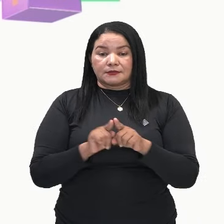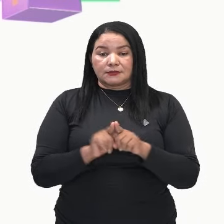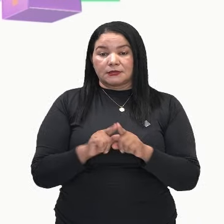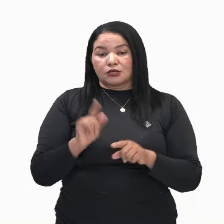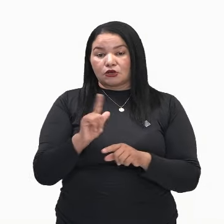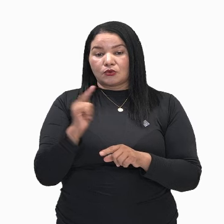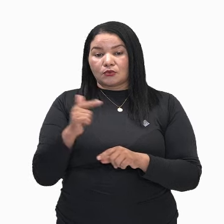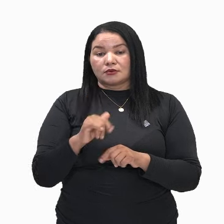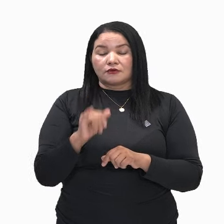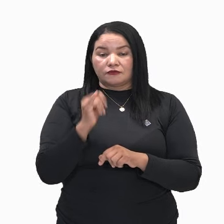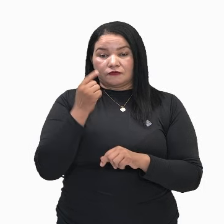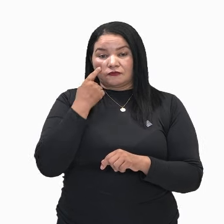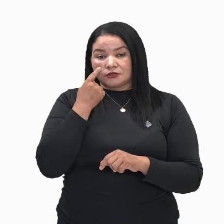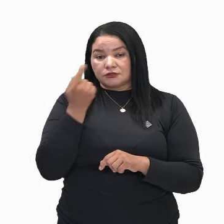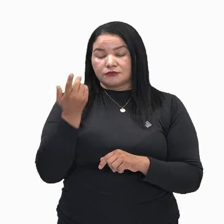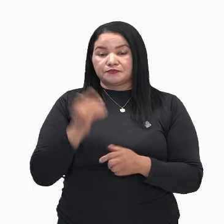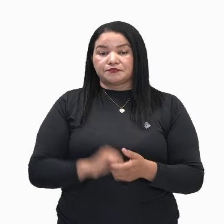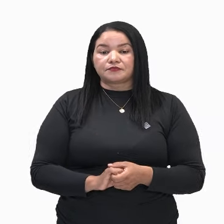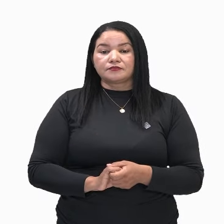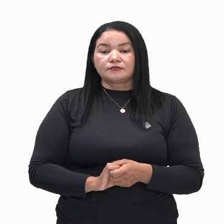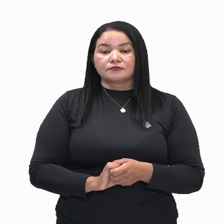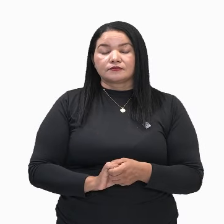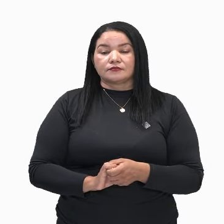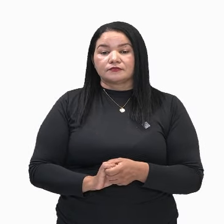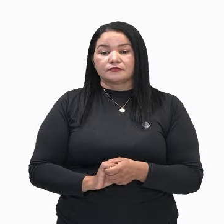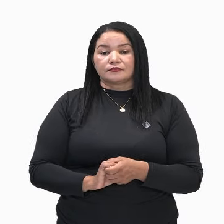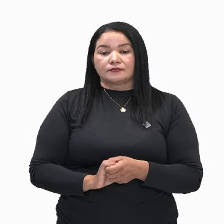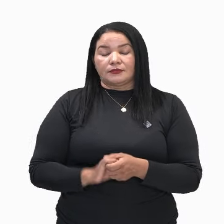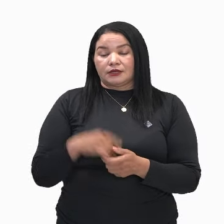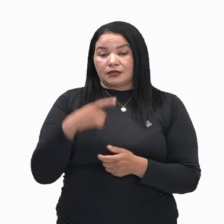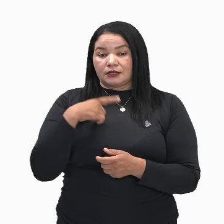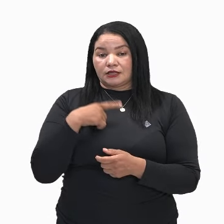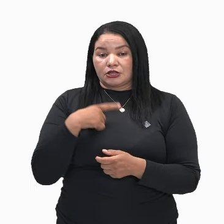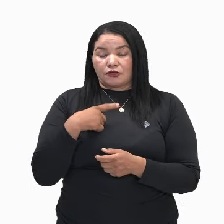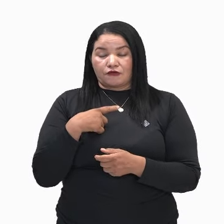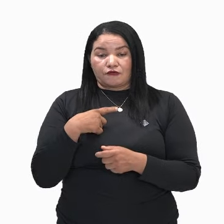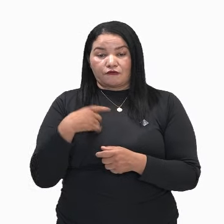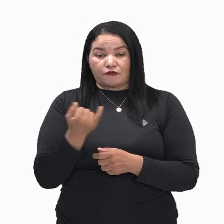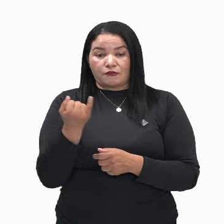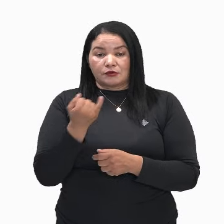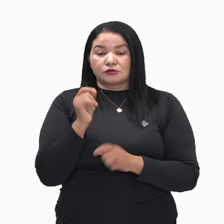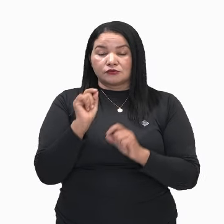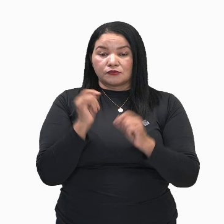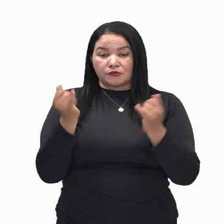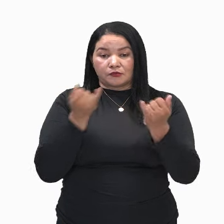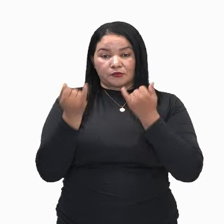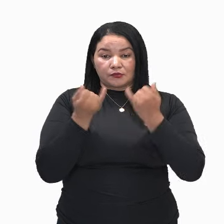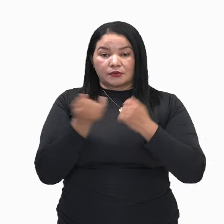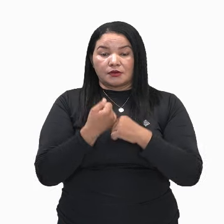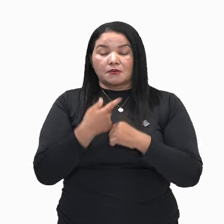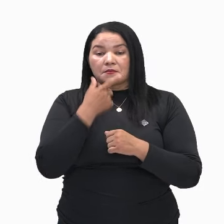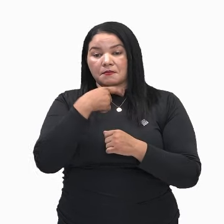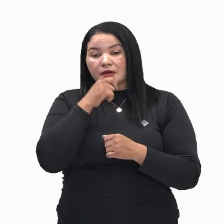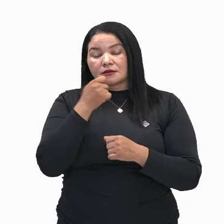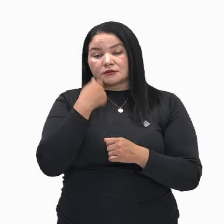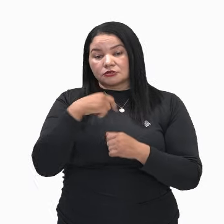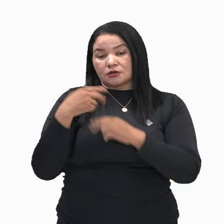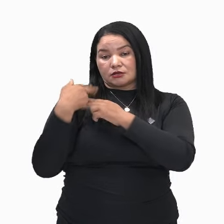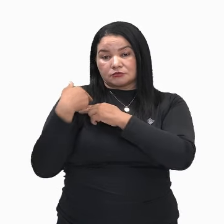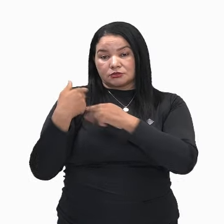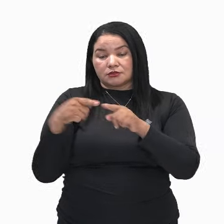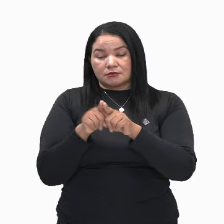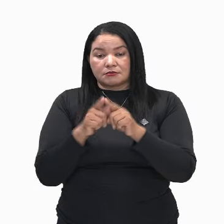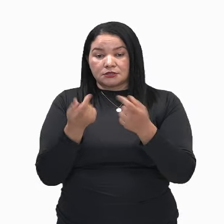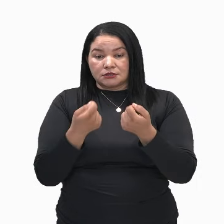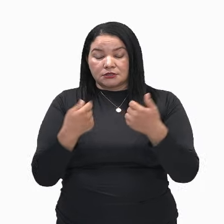seguinte, a gente já tem uma outra informação. Pais ou responsáveis mantenham a caderneta de vacinação